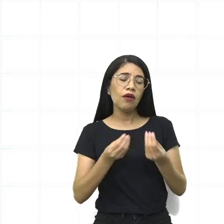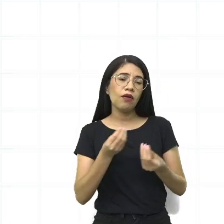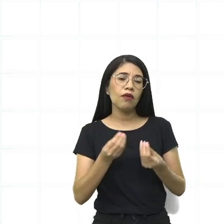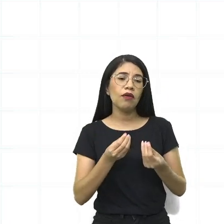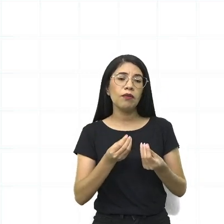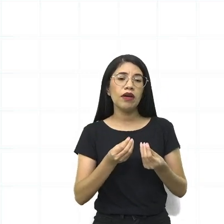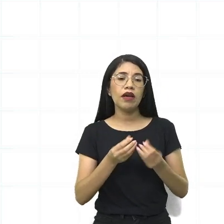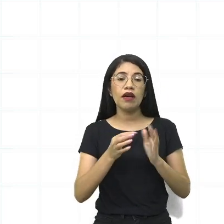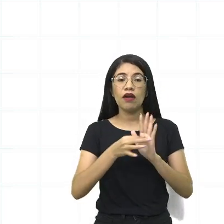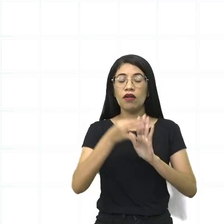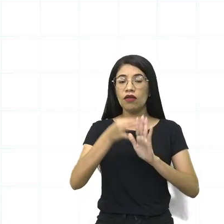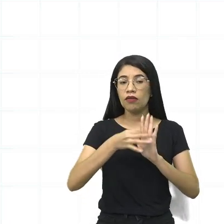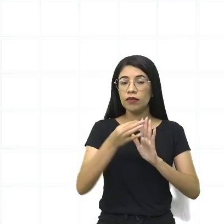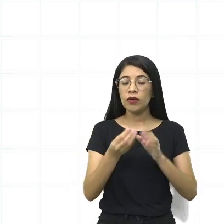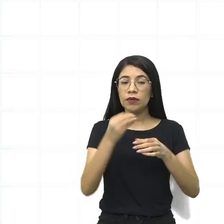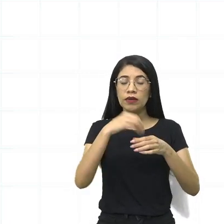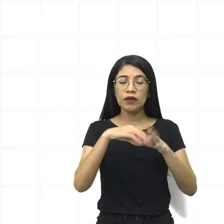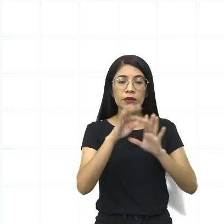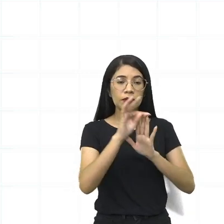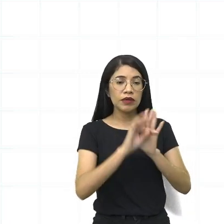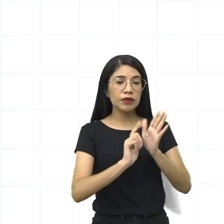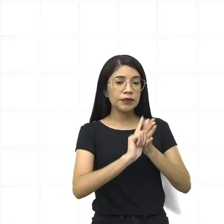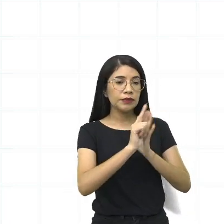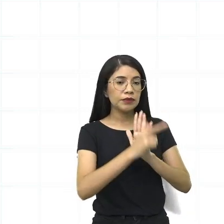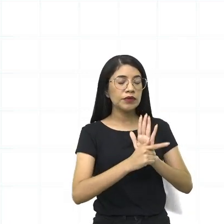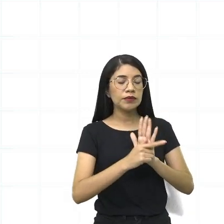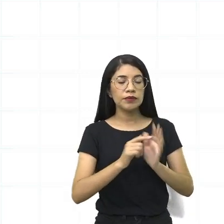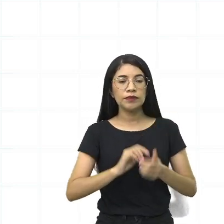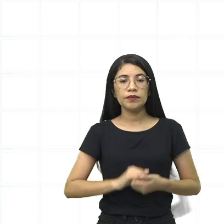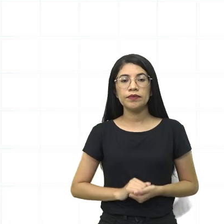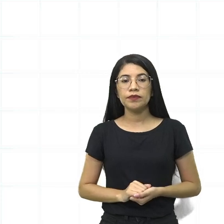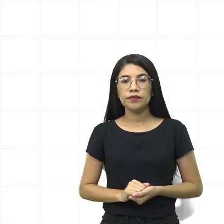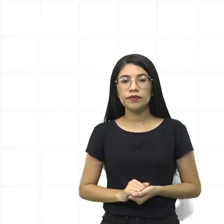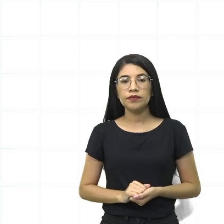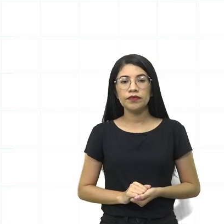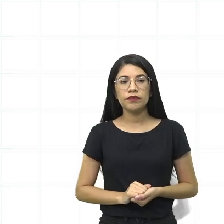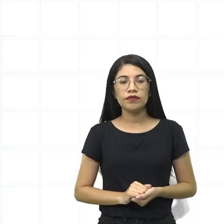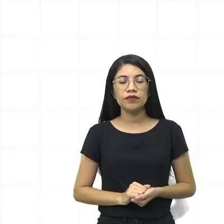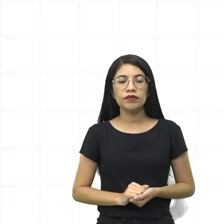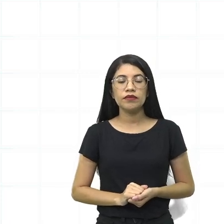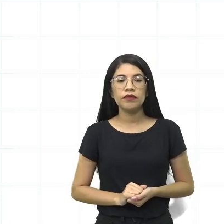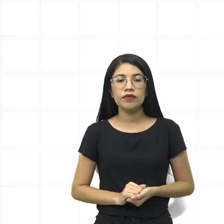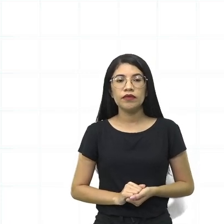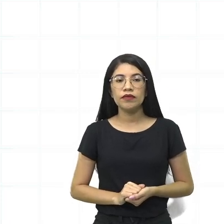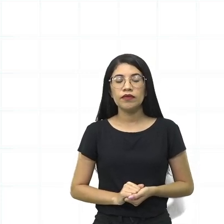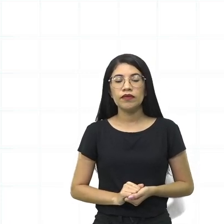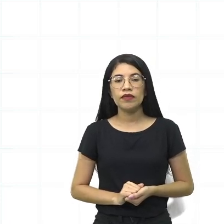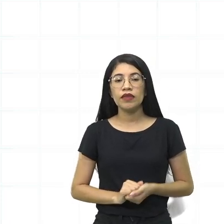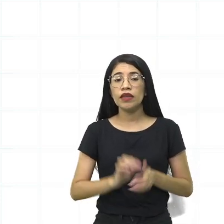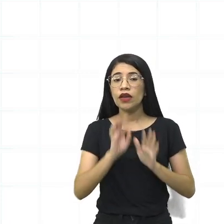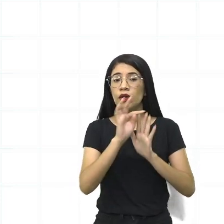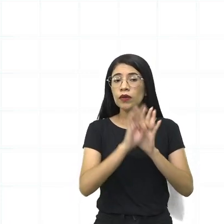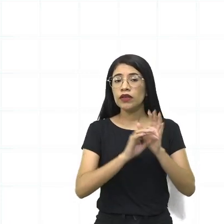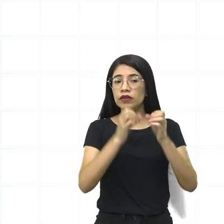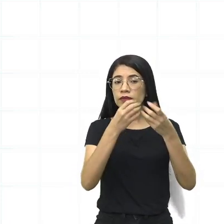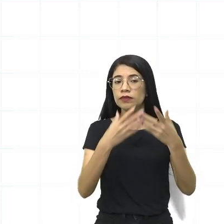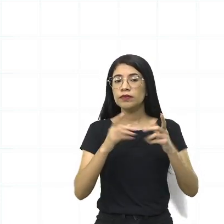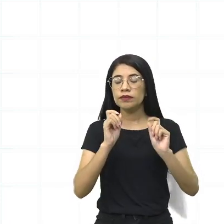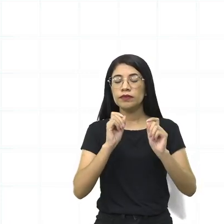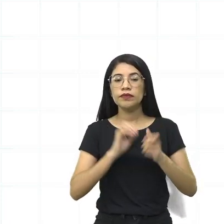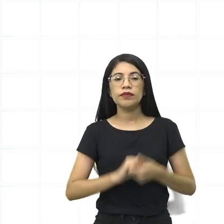essa opinião dentro, né, do gênero textual, tá? E aí a crônica, o texto, né, começa da seguinte